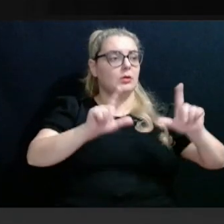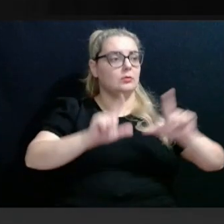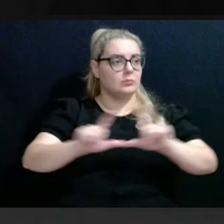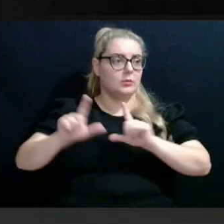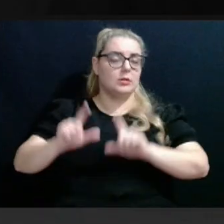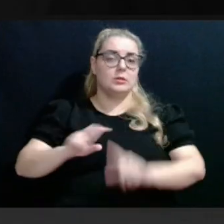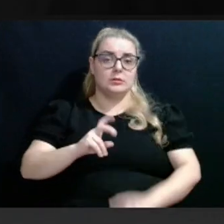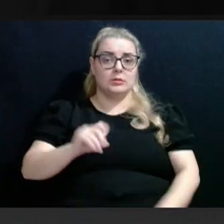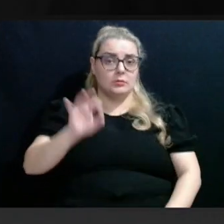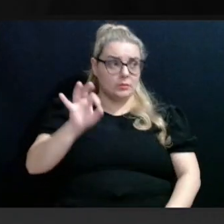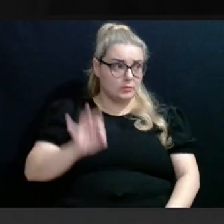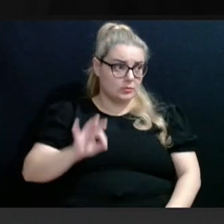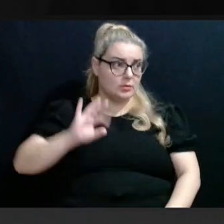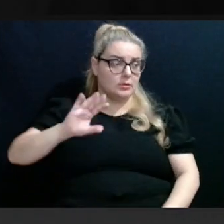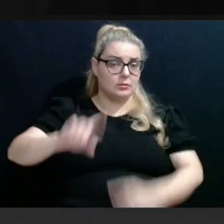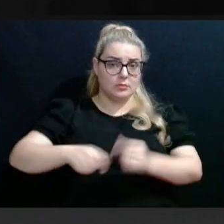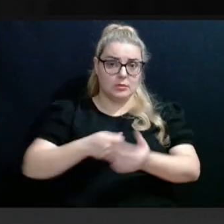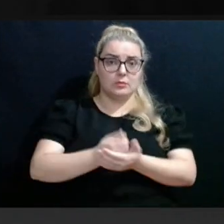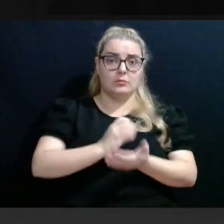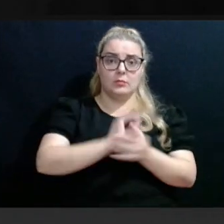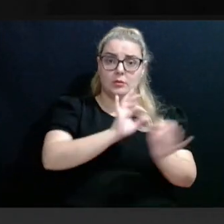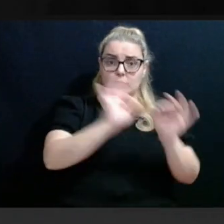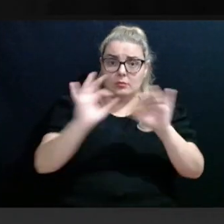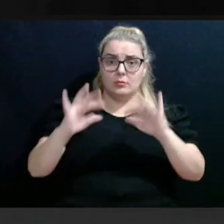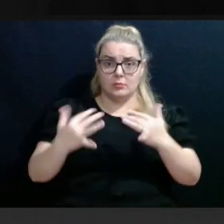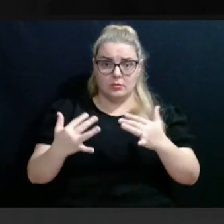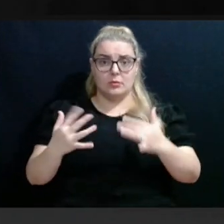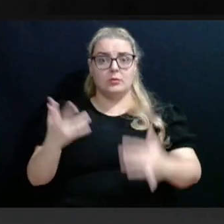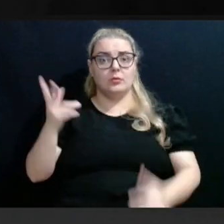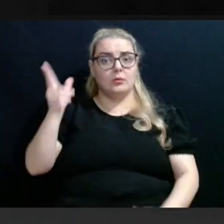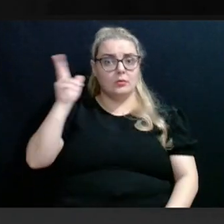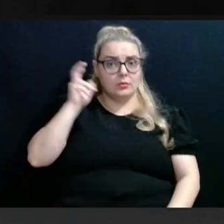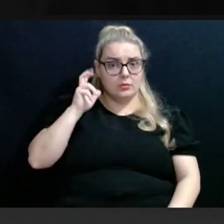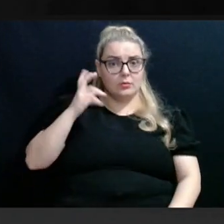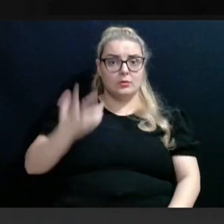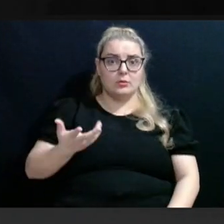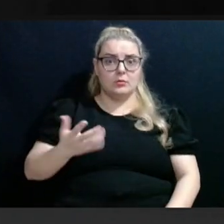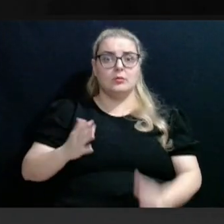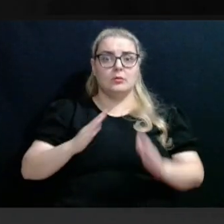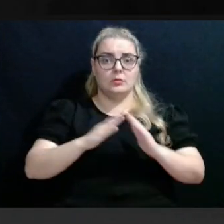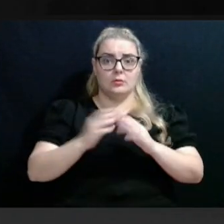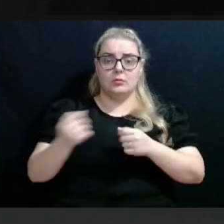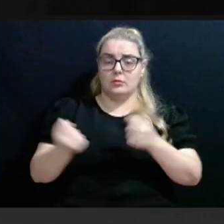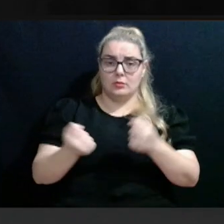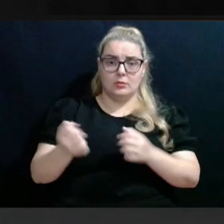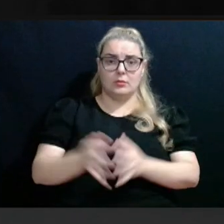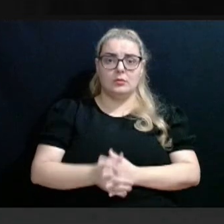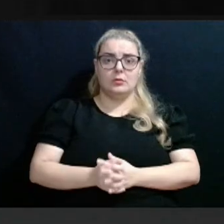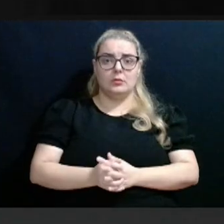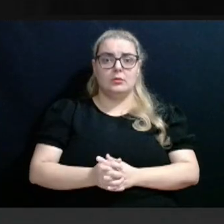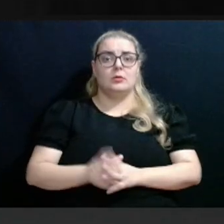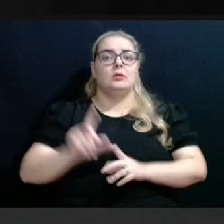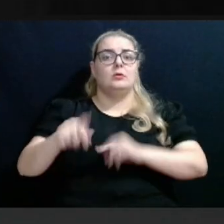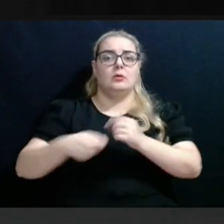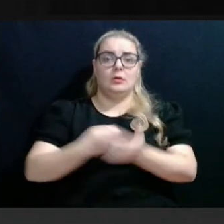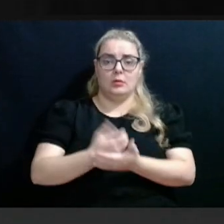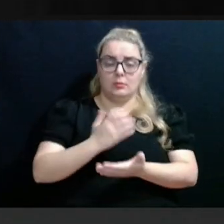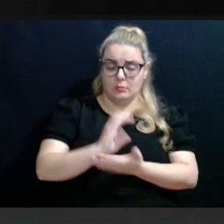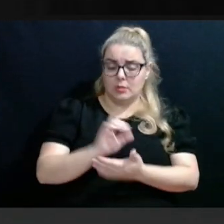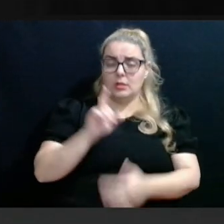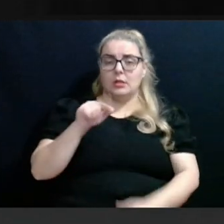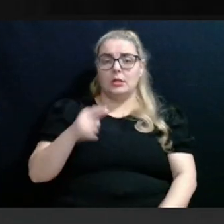para quem está assistindo ou está nos ouvindo, está em casa, está no carro, a emenda impositiva, ela é